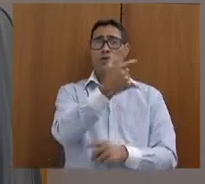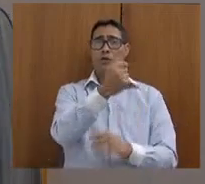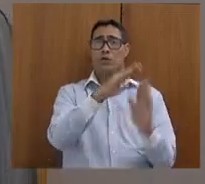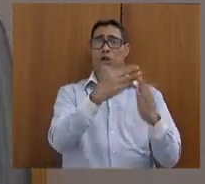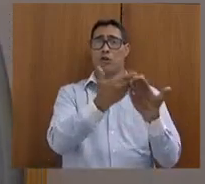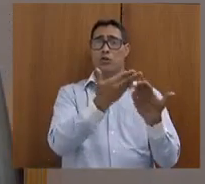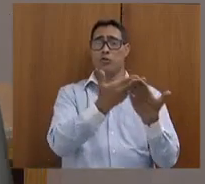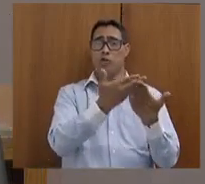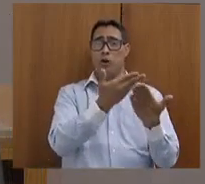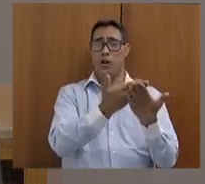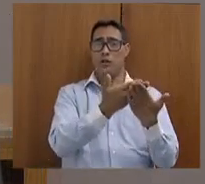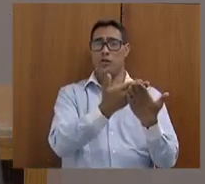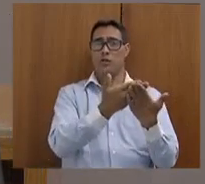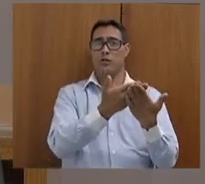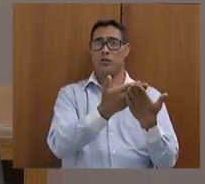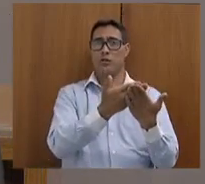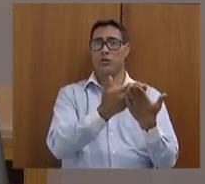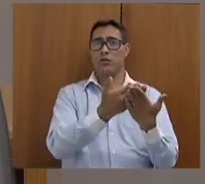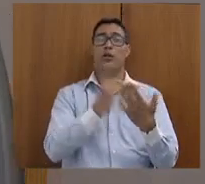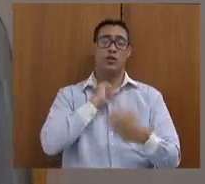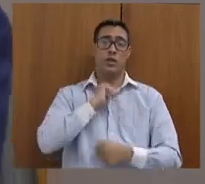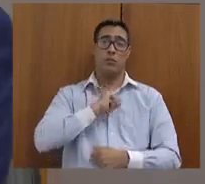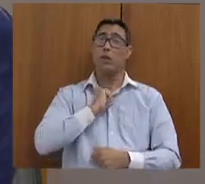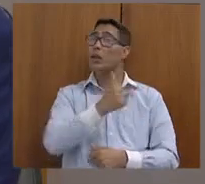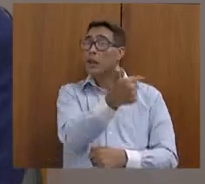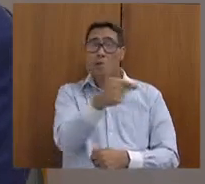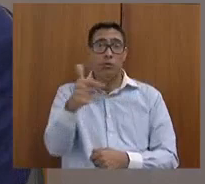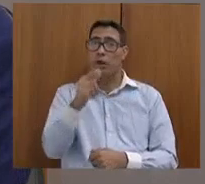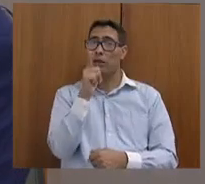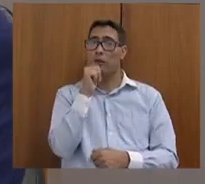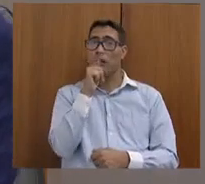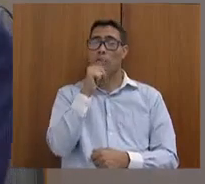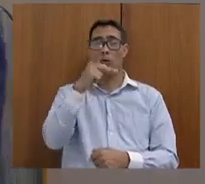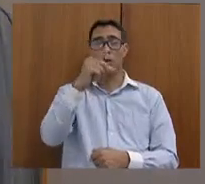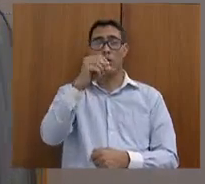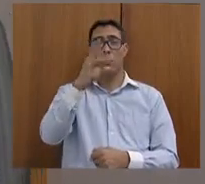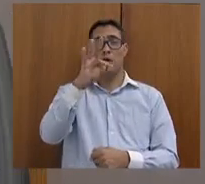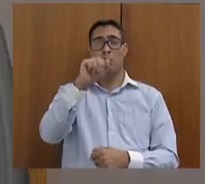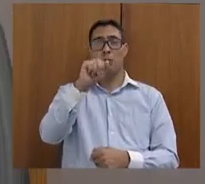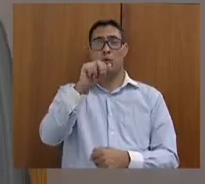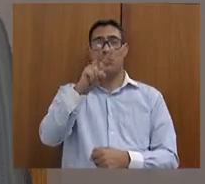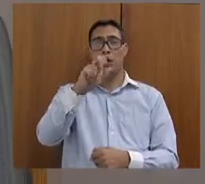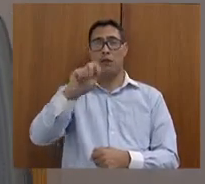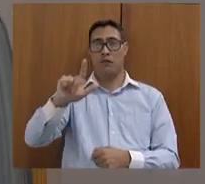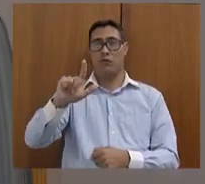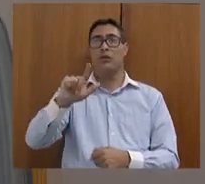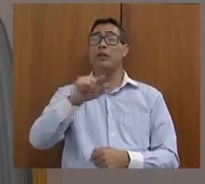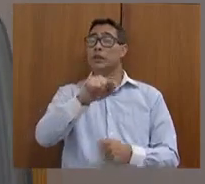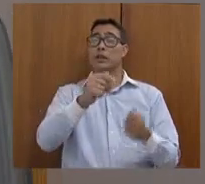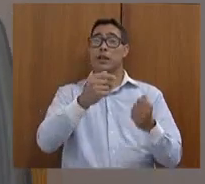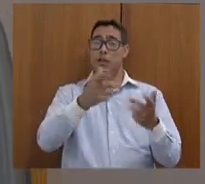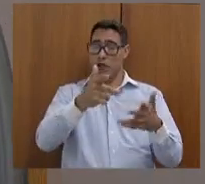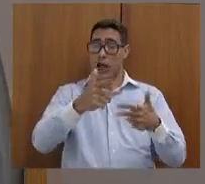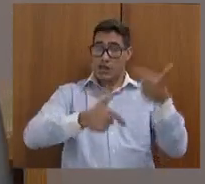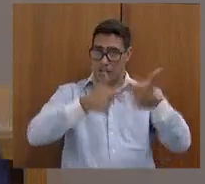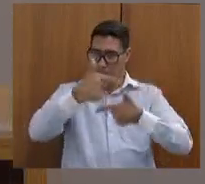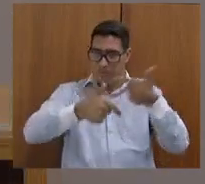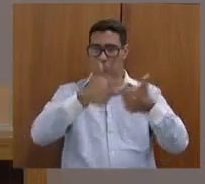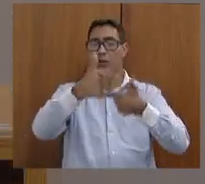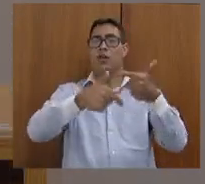que não possuem água potável e estamos trabalhando junto aos estudos escolares exatamente para